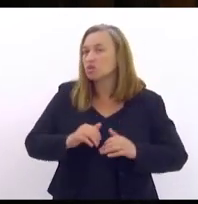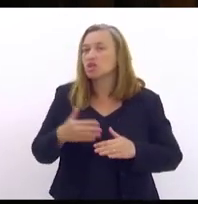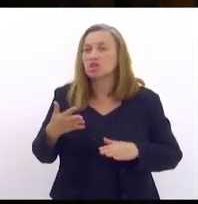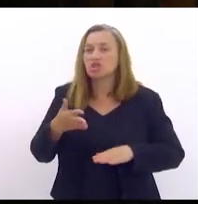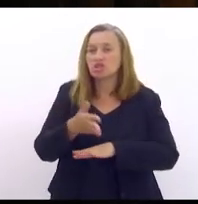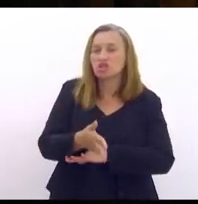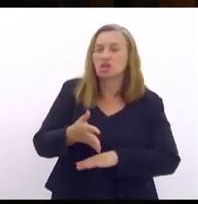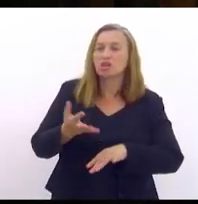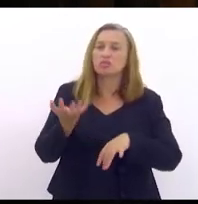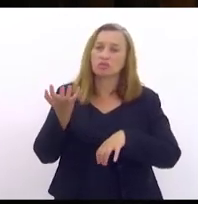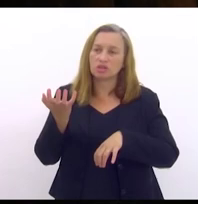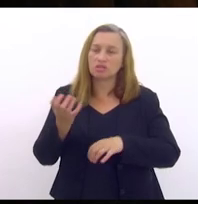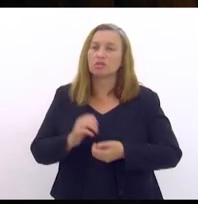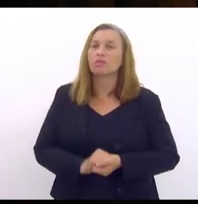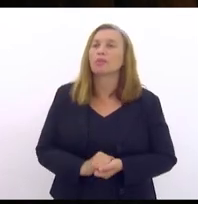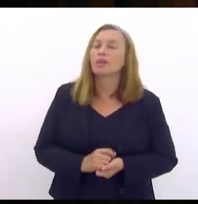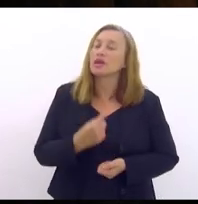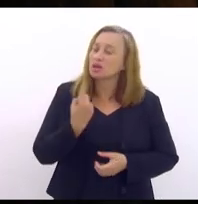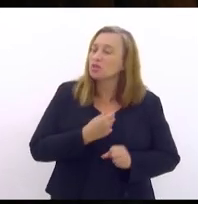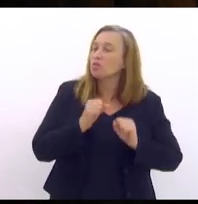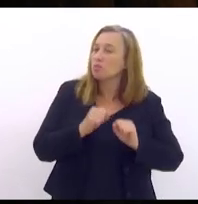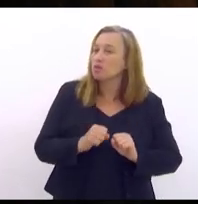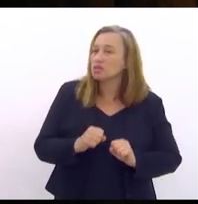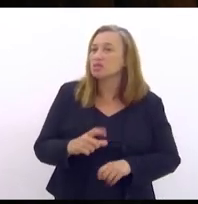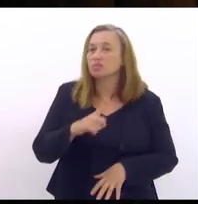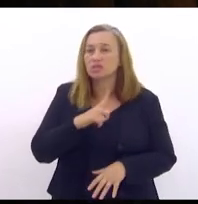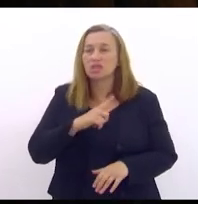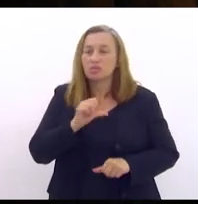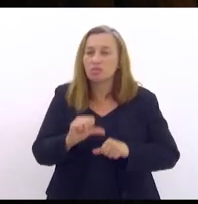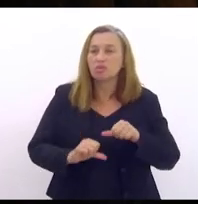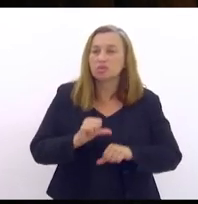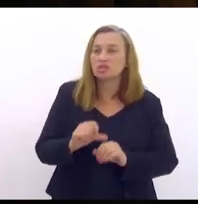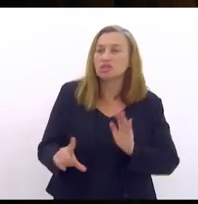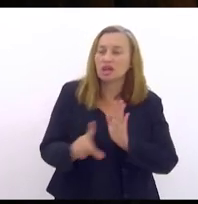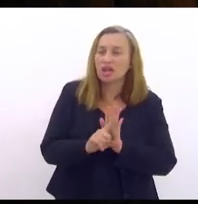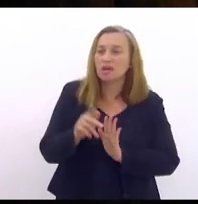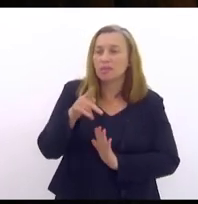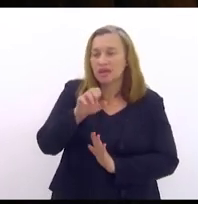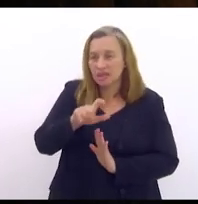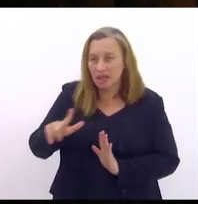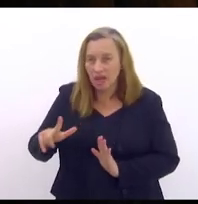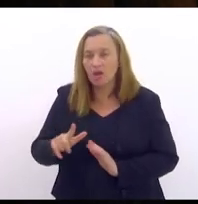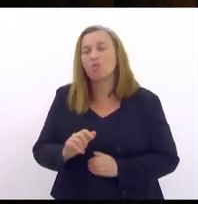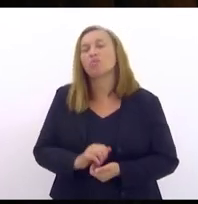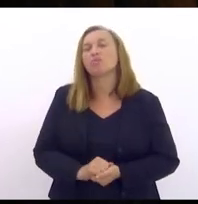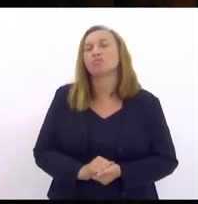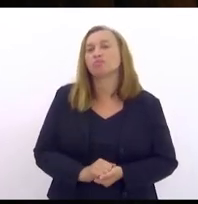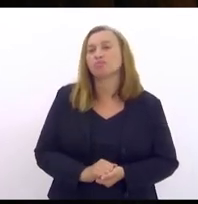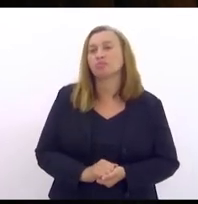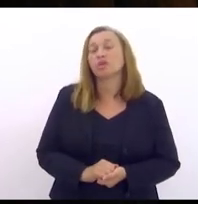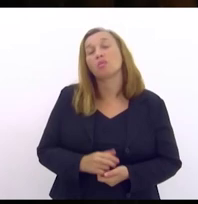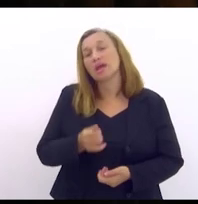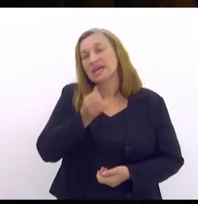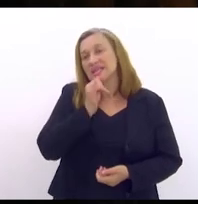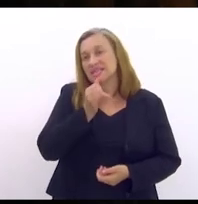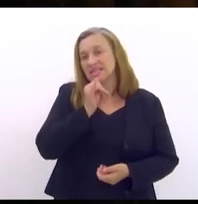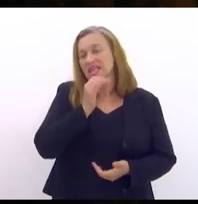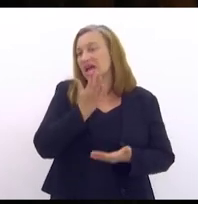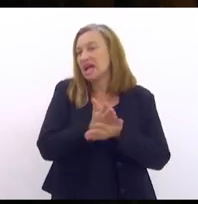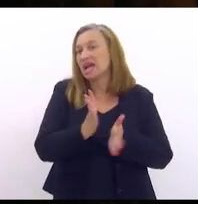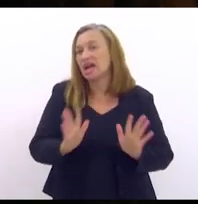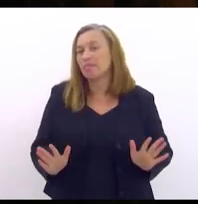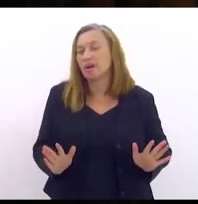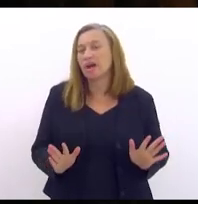no Congresso Nacional e a gente possa ter mudanças na lei penal, na lei processual penal, como, por exemplo, acabar com